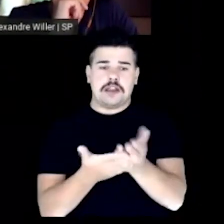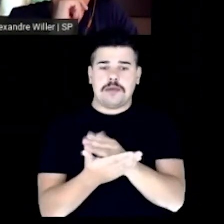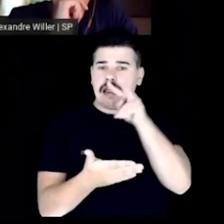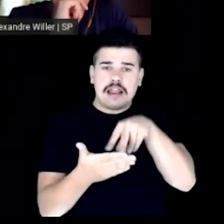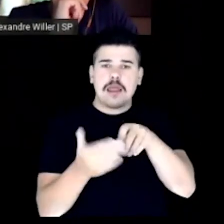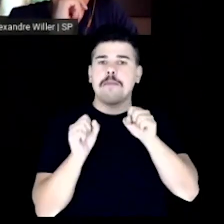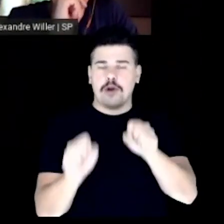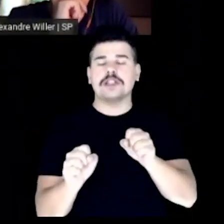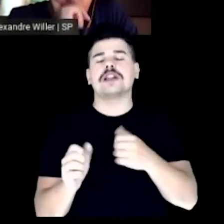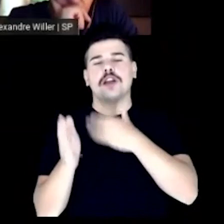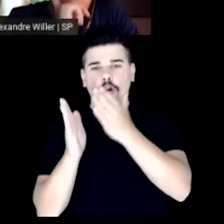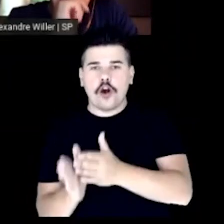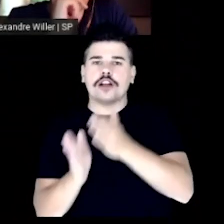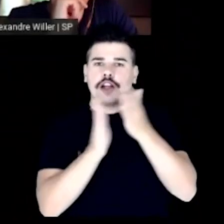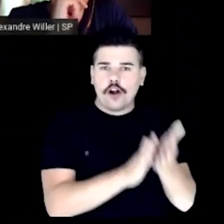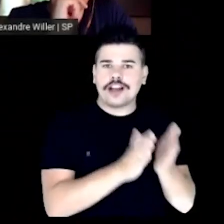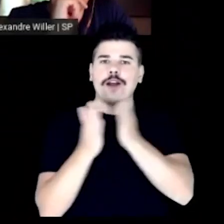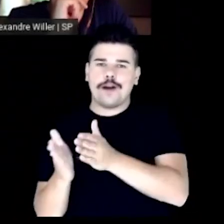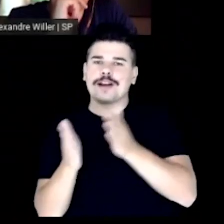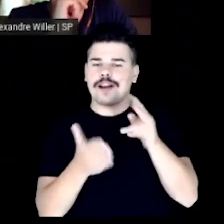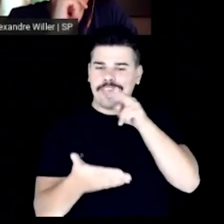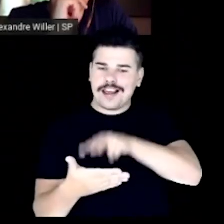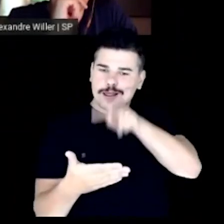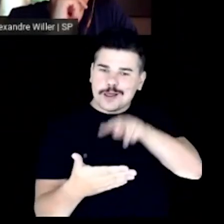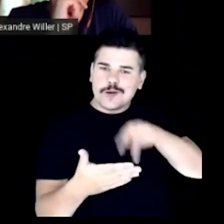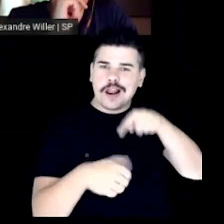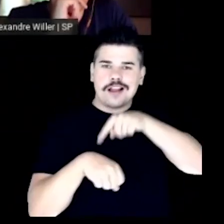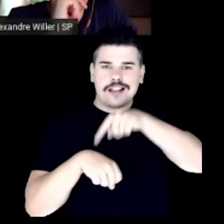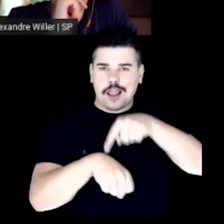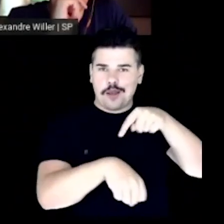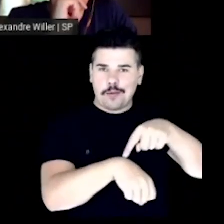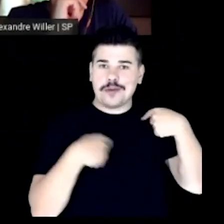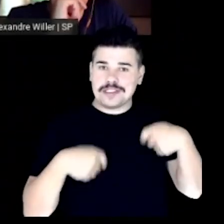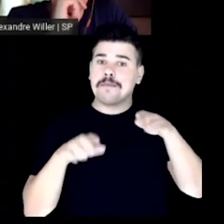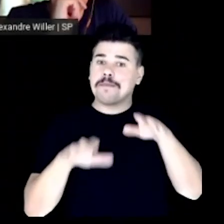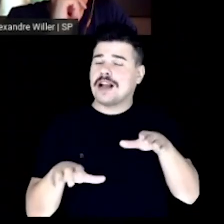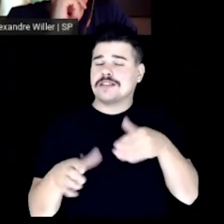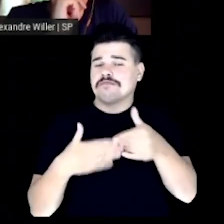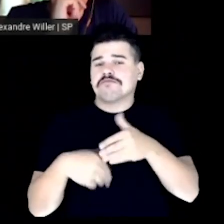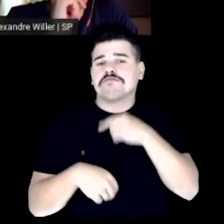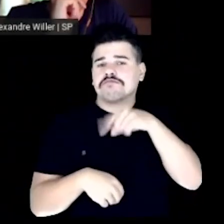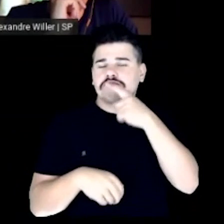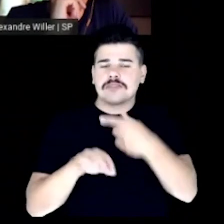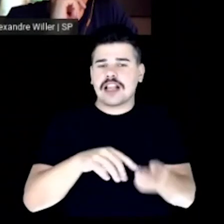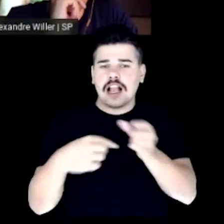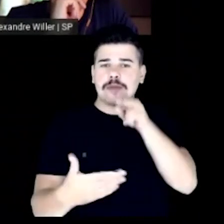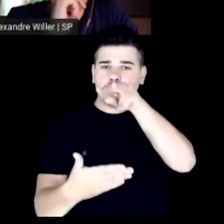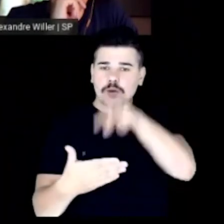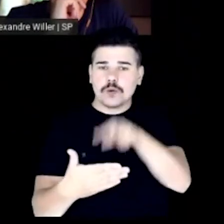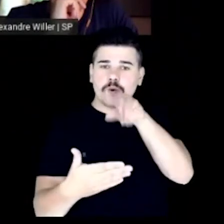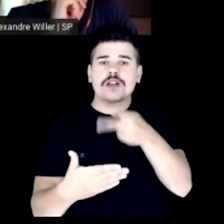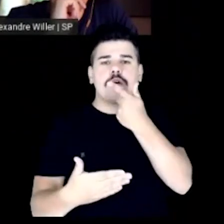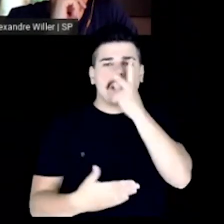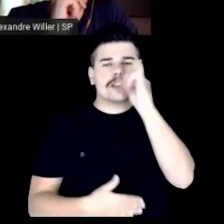qualquer ordem. Né? Existe uma ordem que está lá cronológica dentro do livro, mas